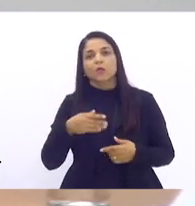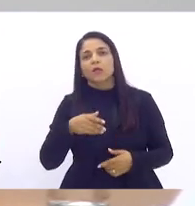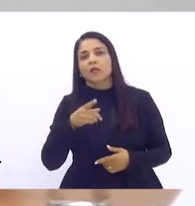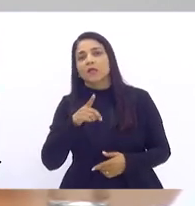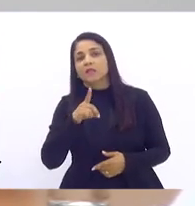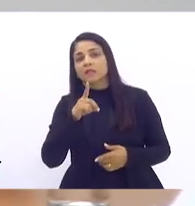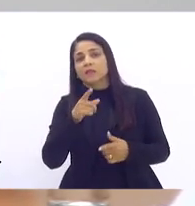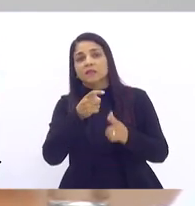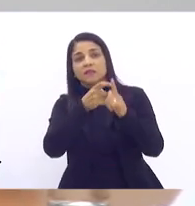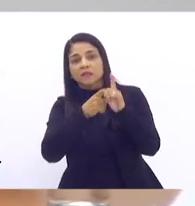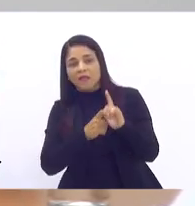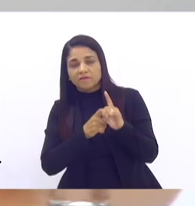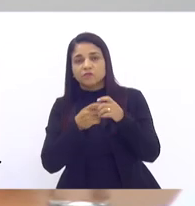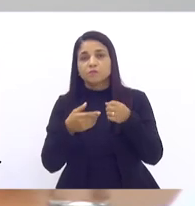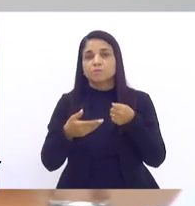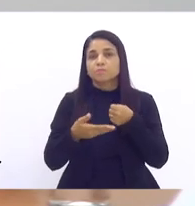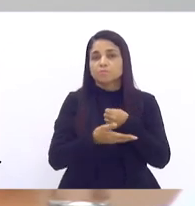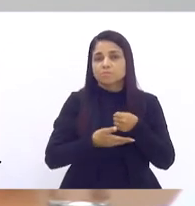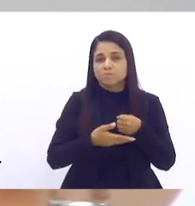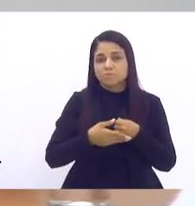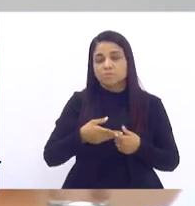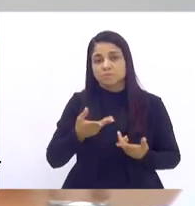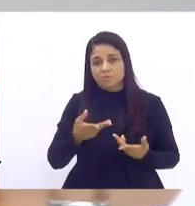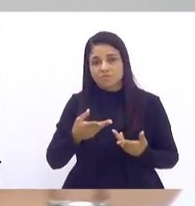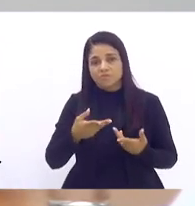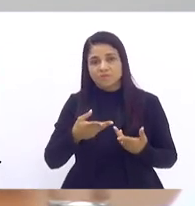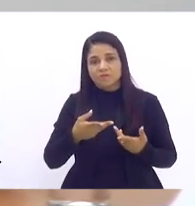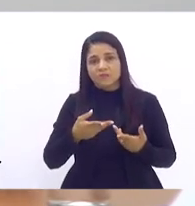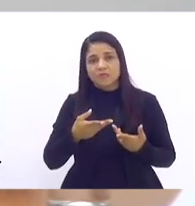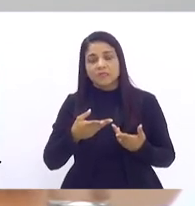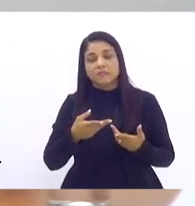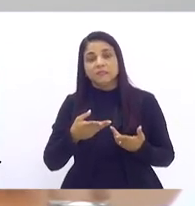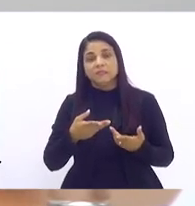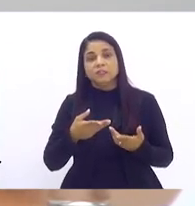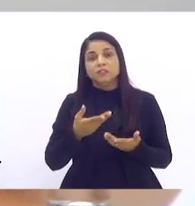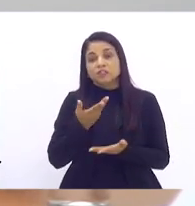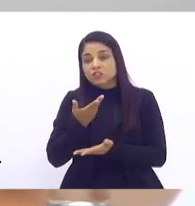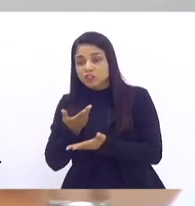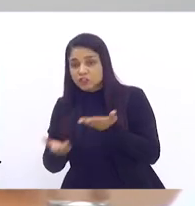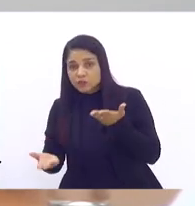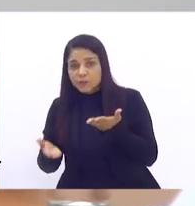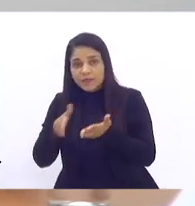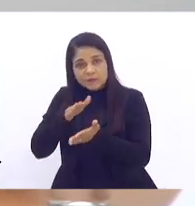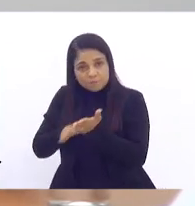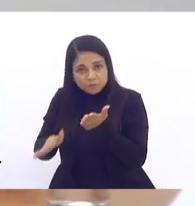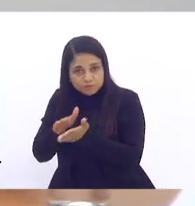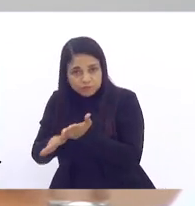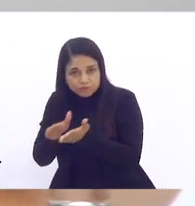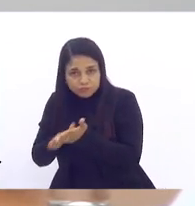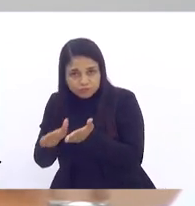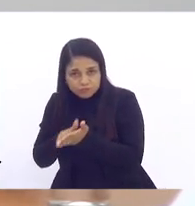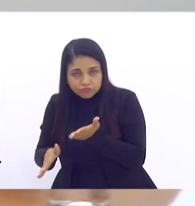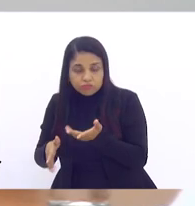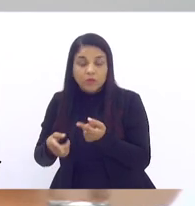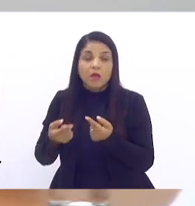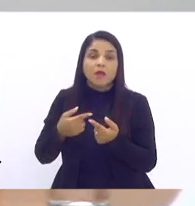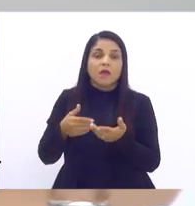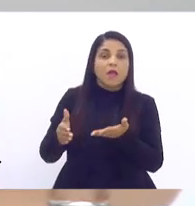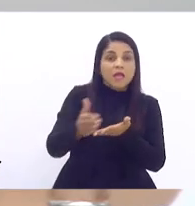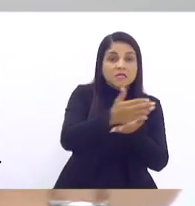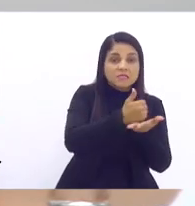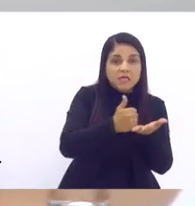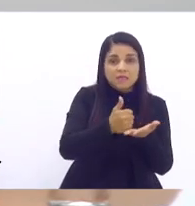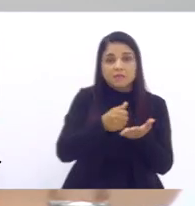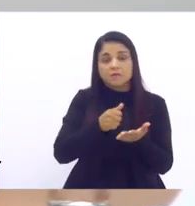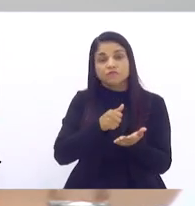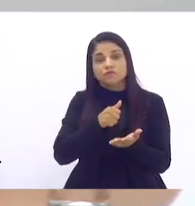resultado primário tão simples né despesa e receita menos juros mas tem que entender que isso é isso que tá se falando que